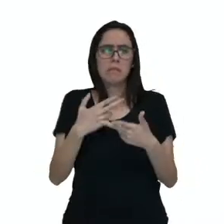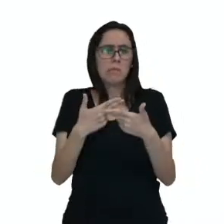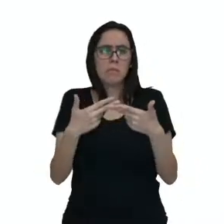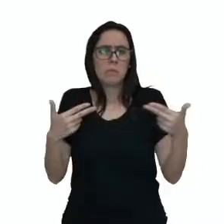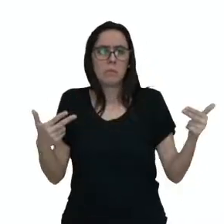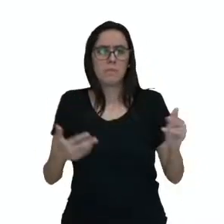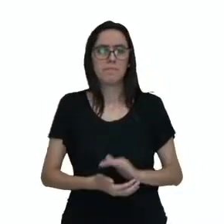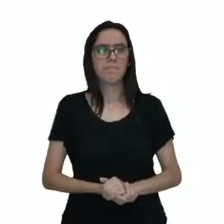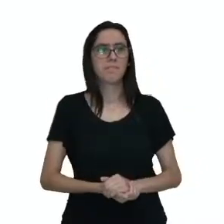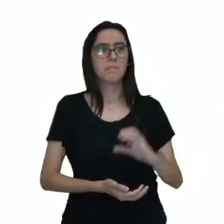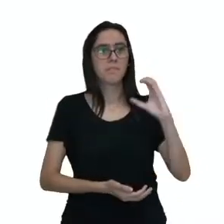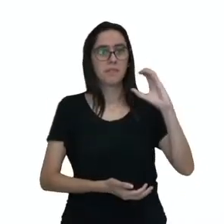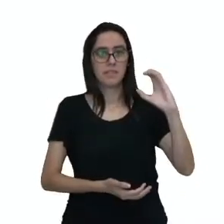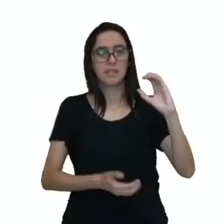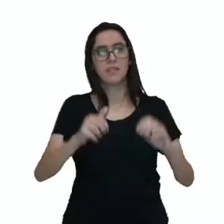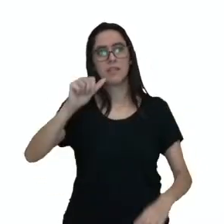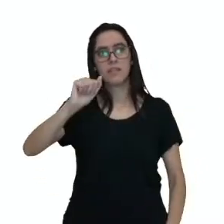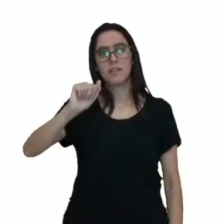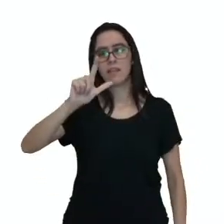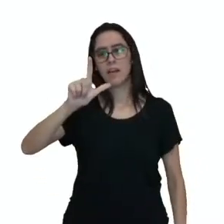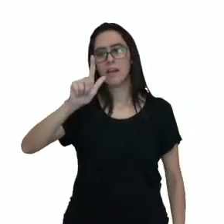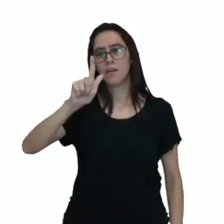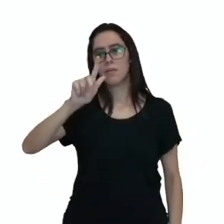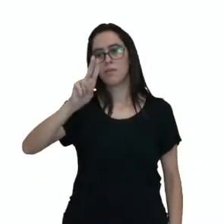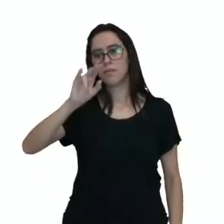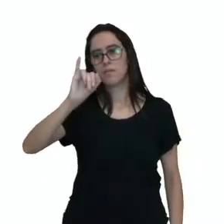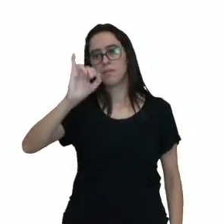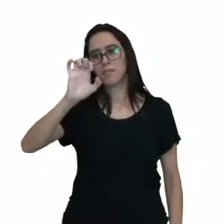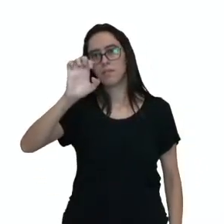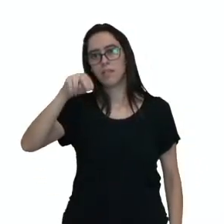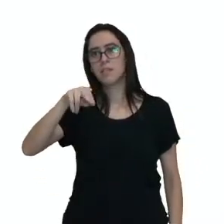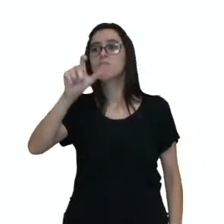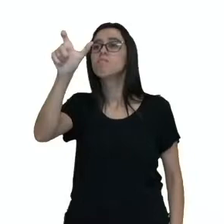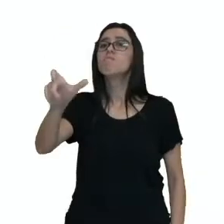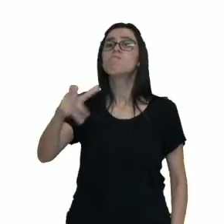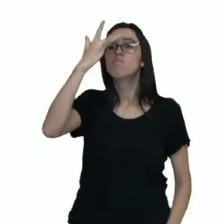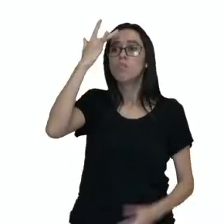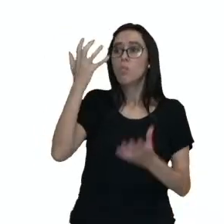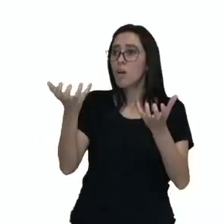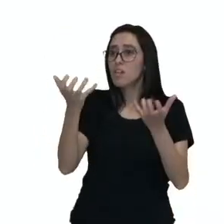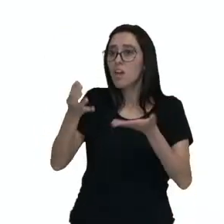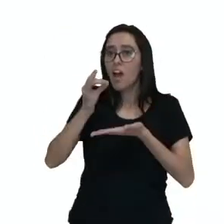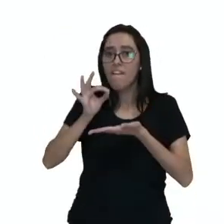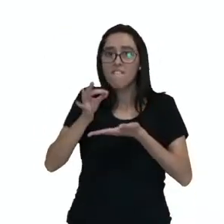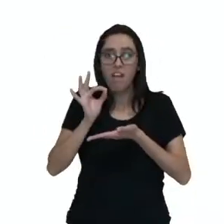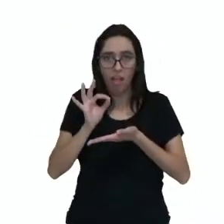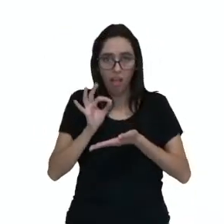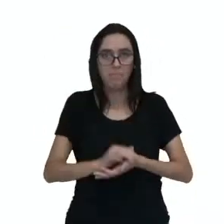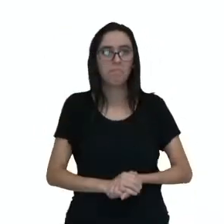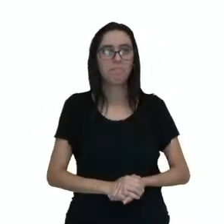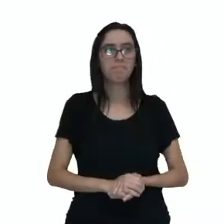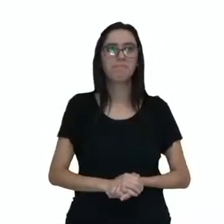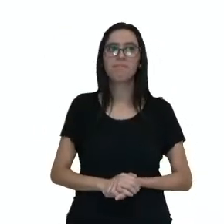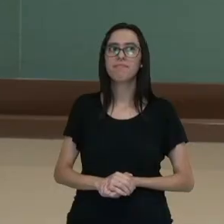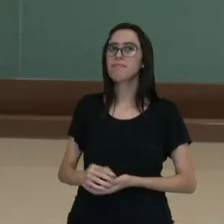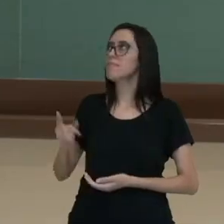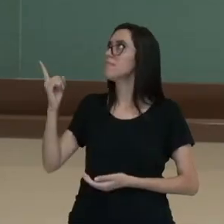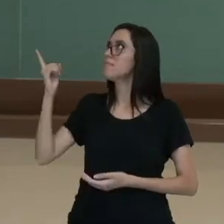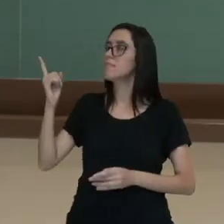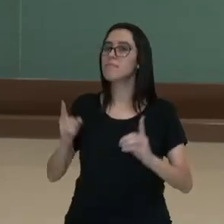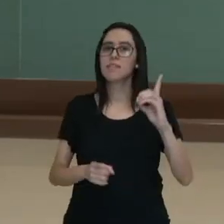Alguém quer café? Alguém quer café? Alguém quer café, né? No, nadie quer café,